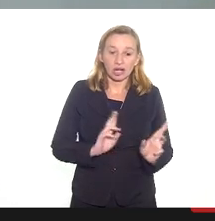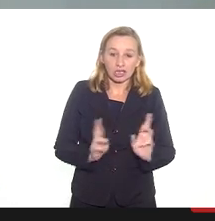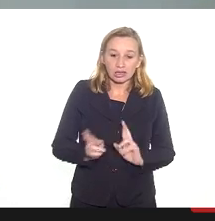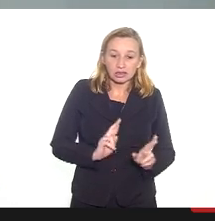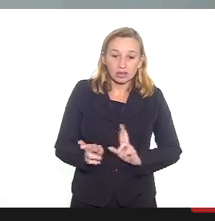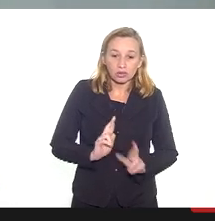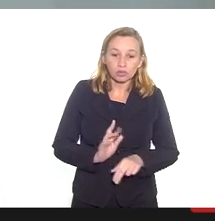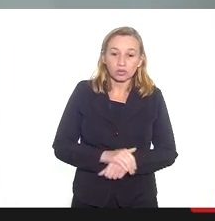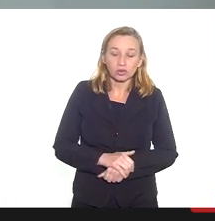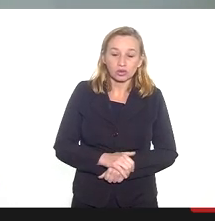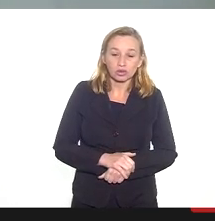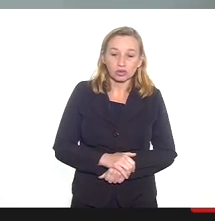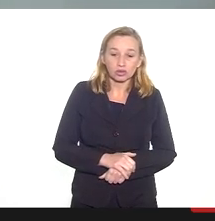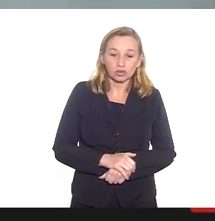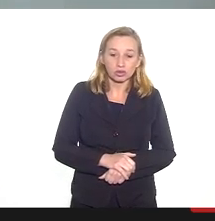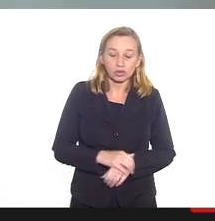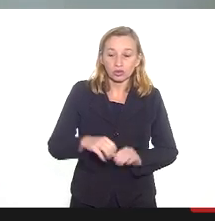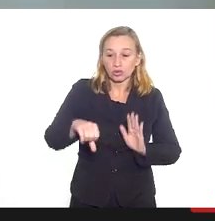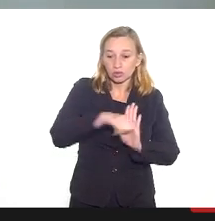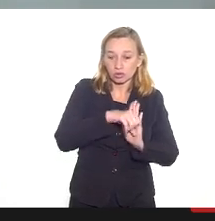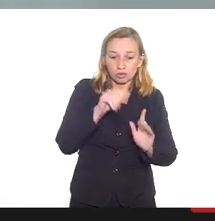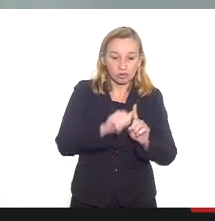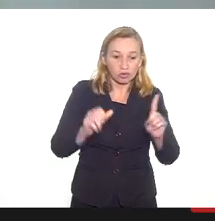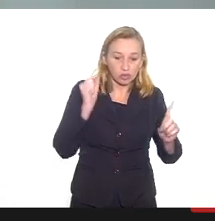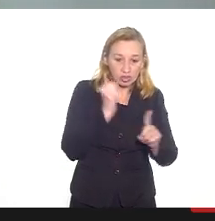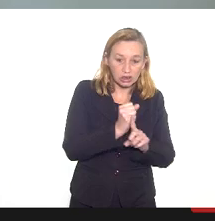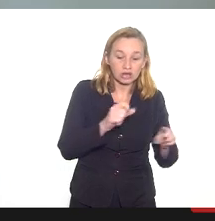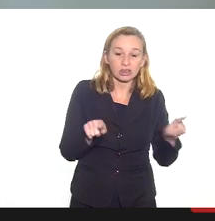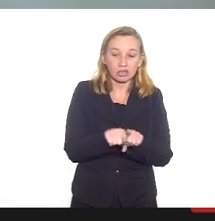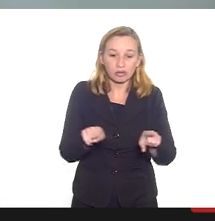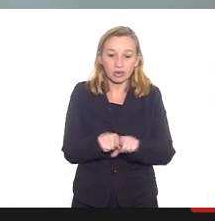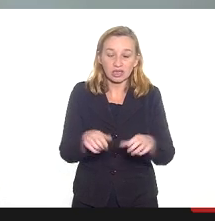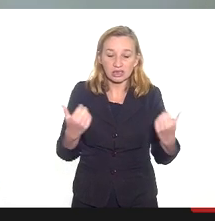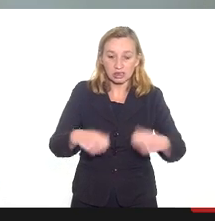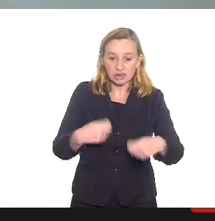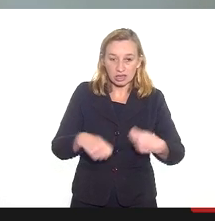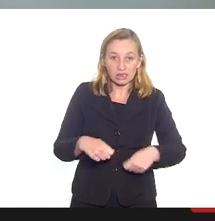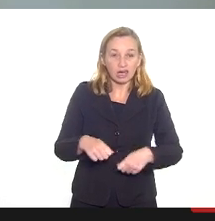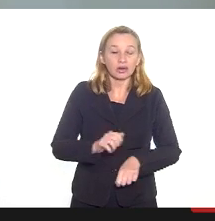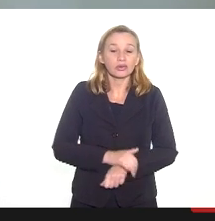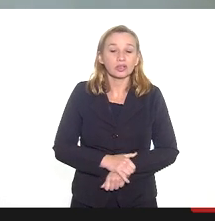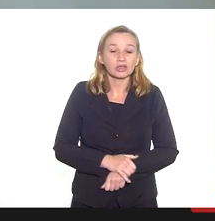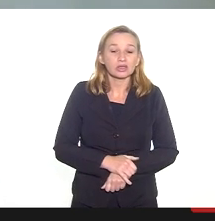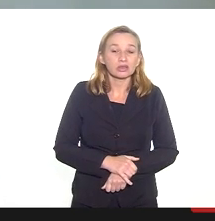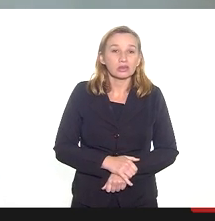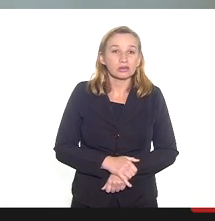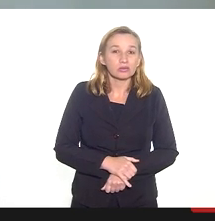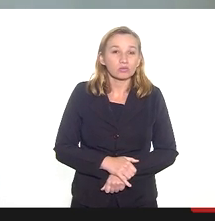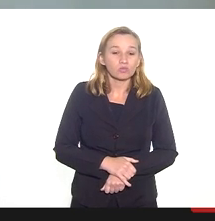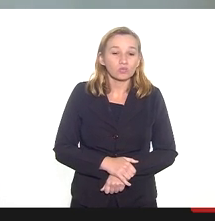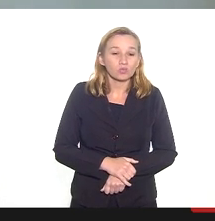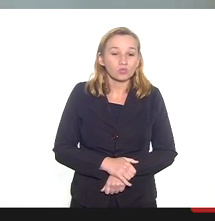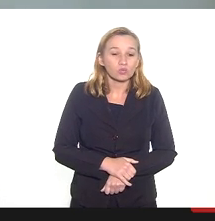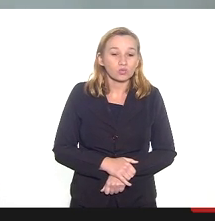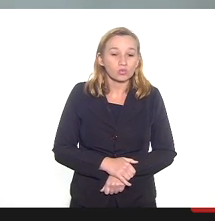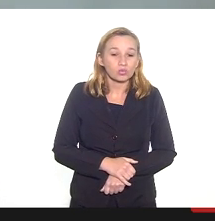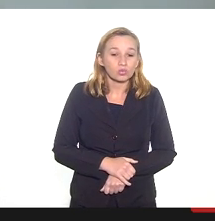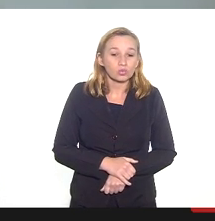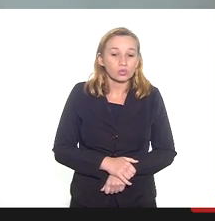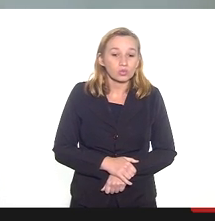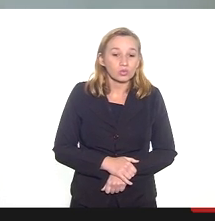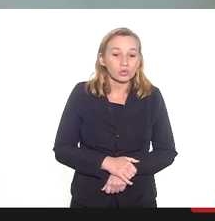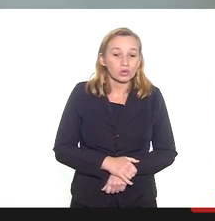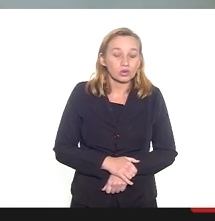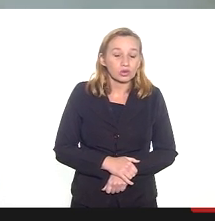aos crimes de feminicídio, inclusive, se necessário for, a gente buscar